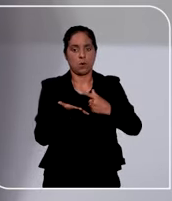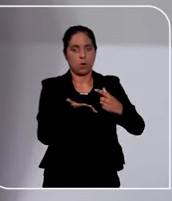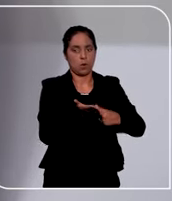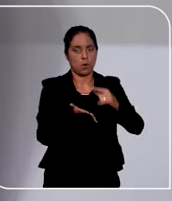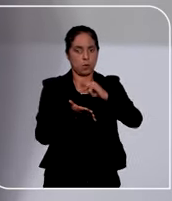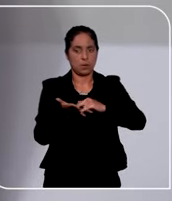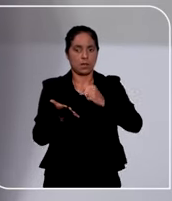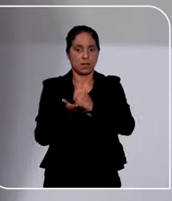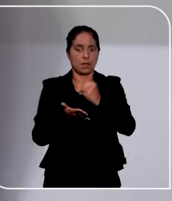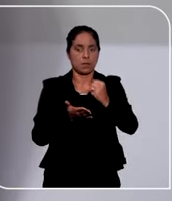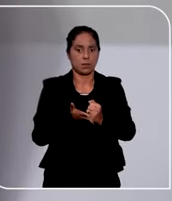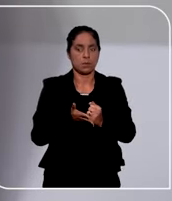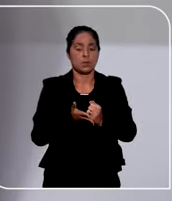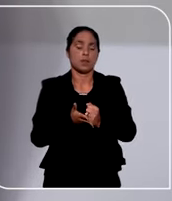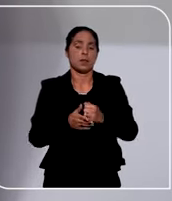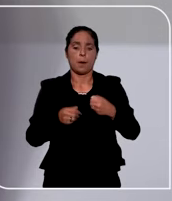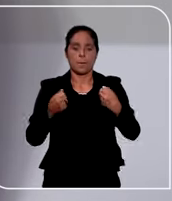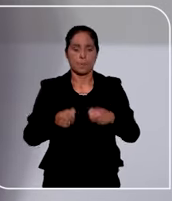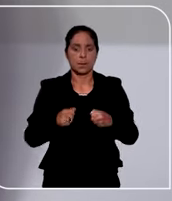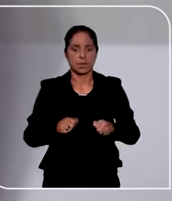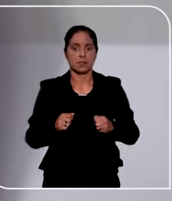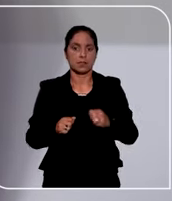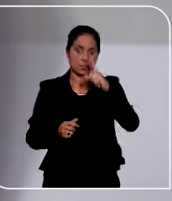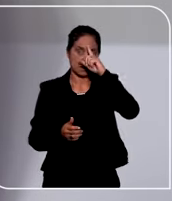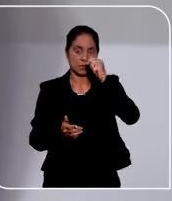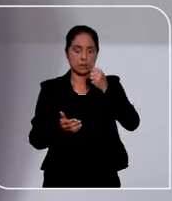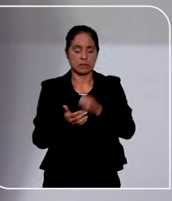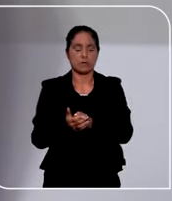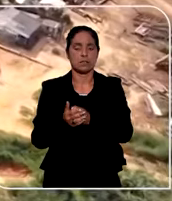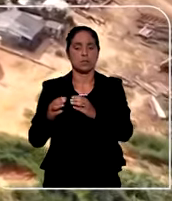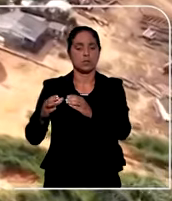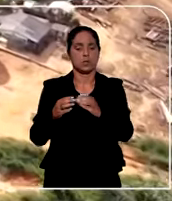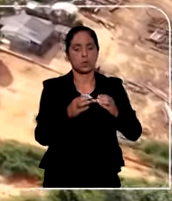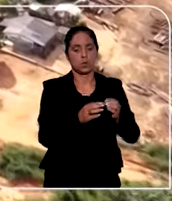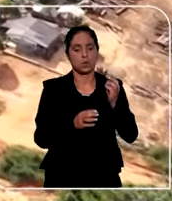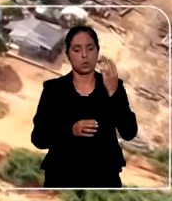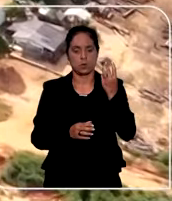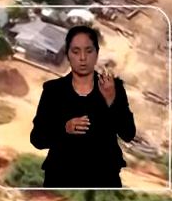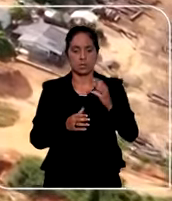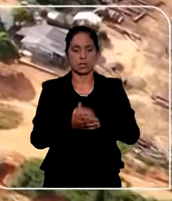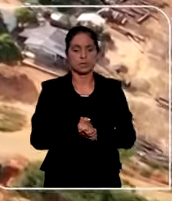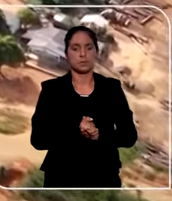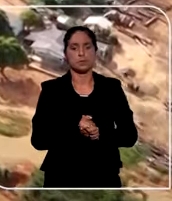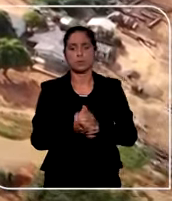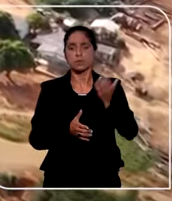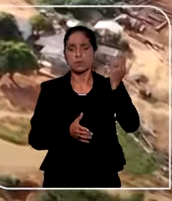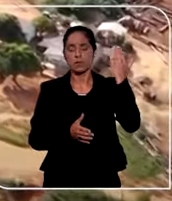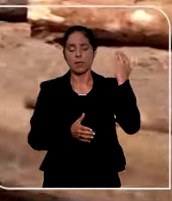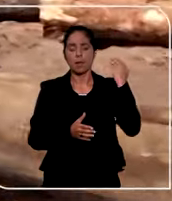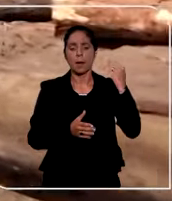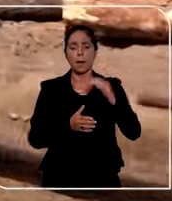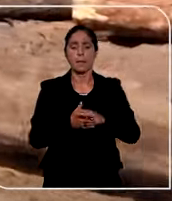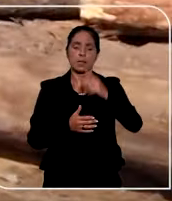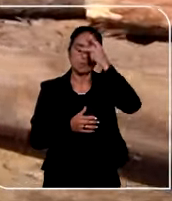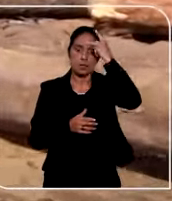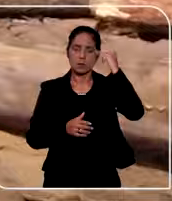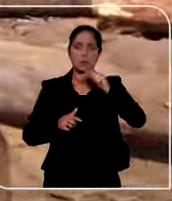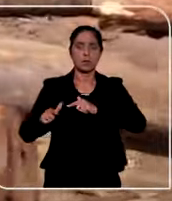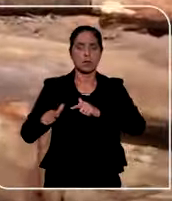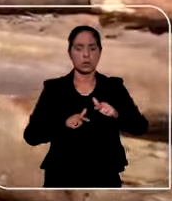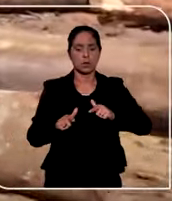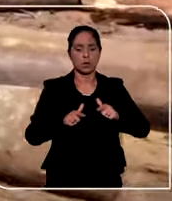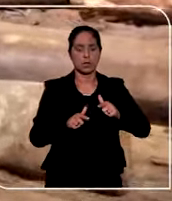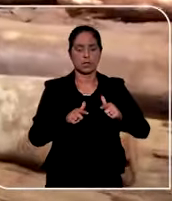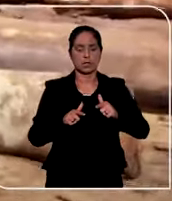exigir exames prévios A decisão é da terceira turma o caso envolve um operador de motosserra que ajuizou ação de